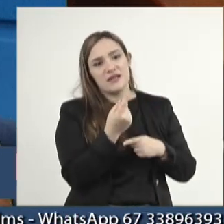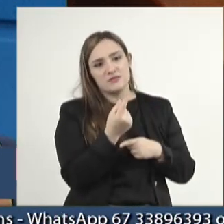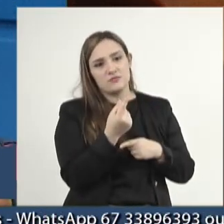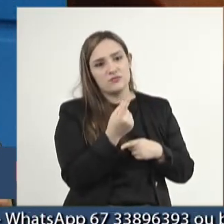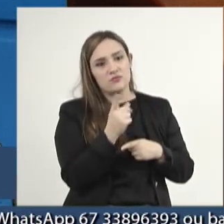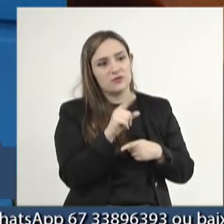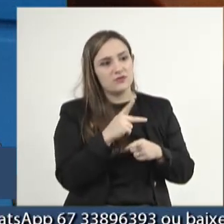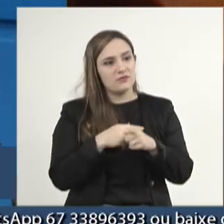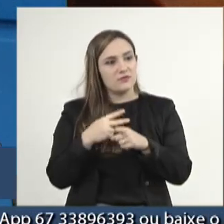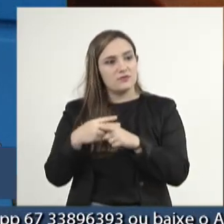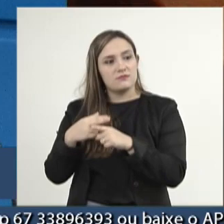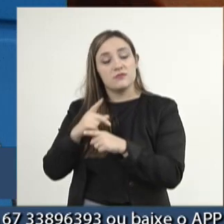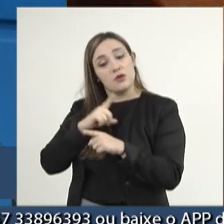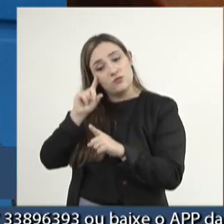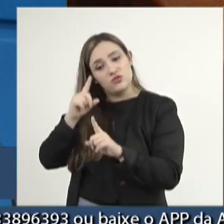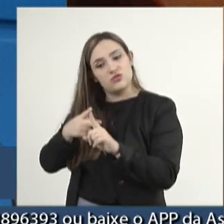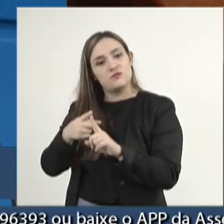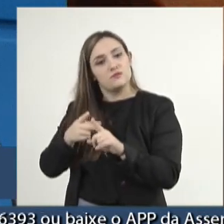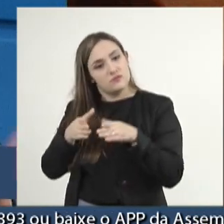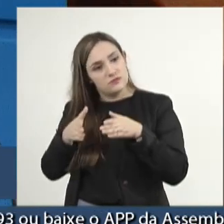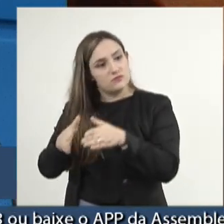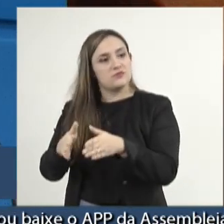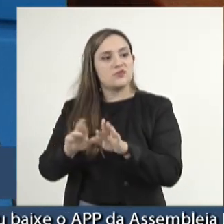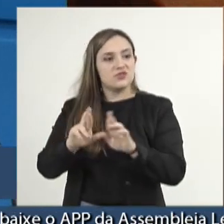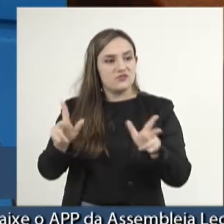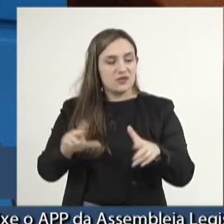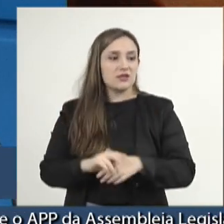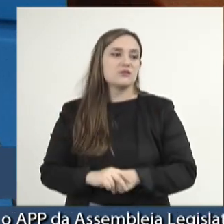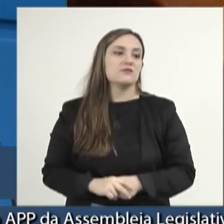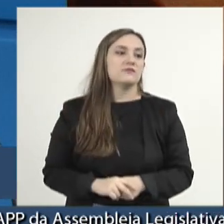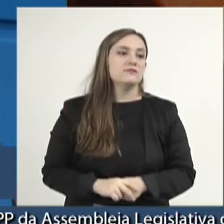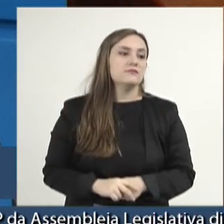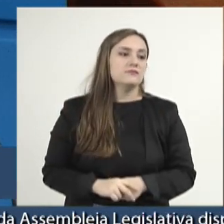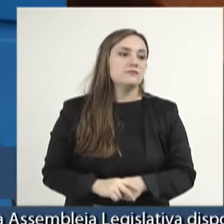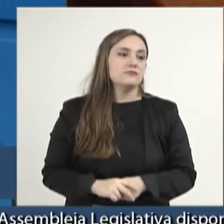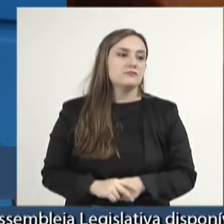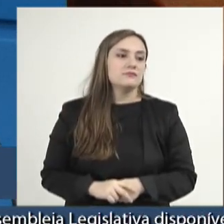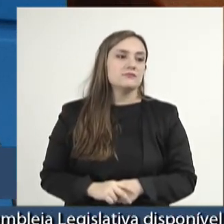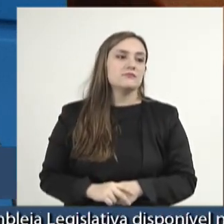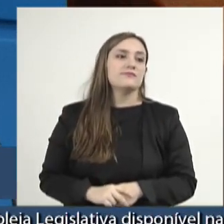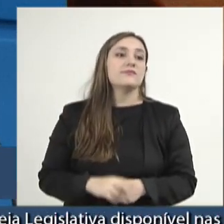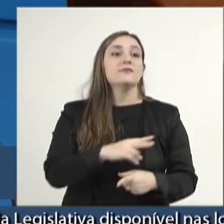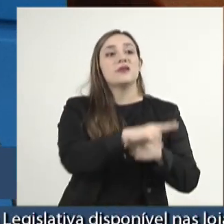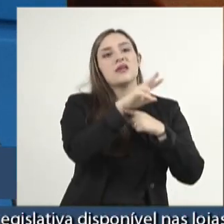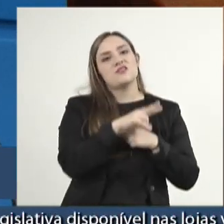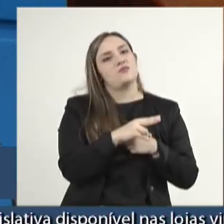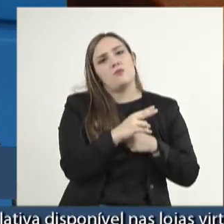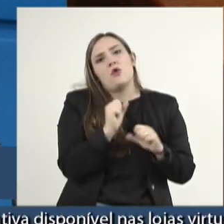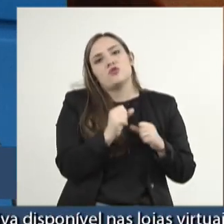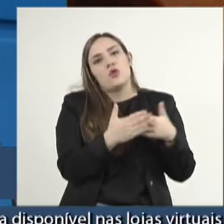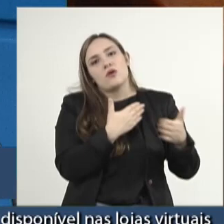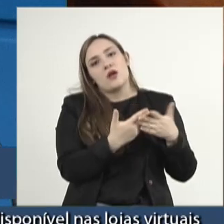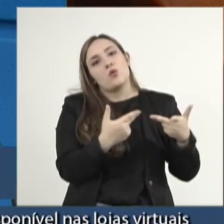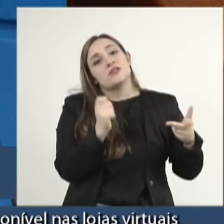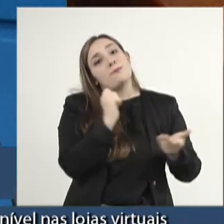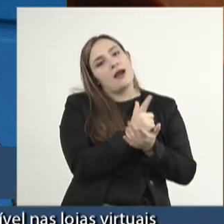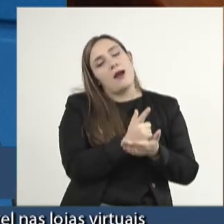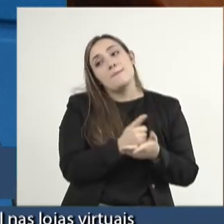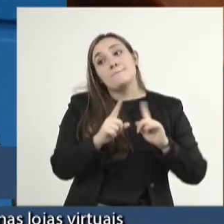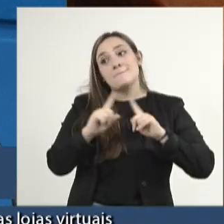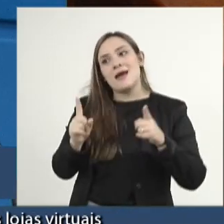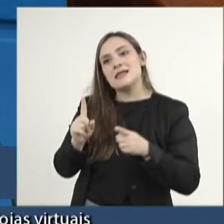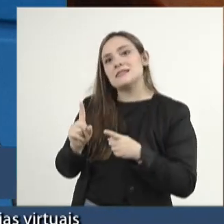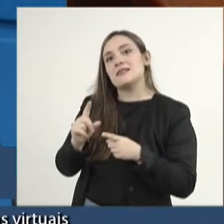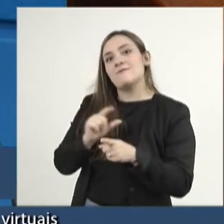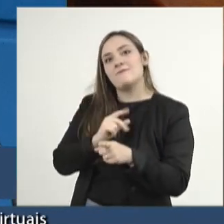um objeto específico, diferentemente de empréstimo, então, ao aprovarmos esse valor, não significa que nós estaríamos